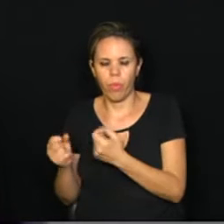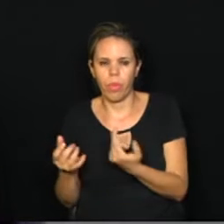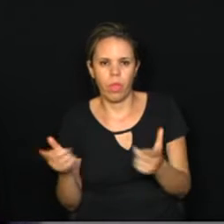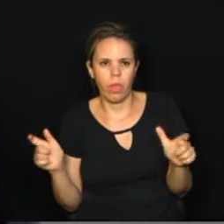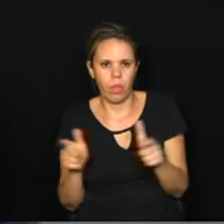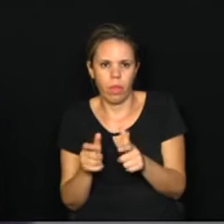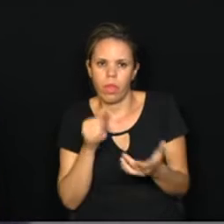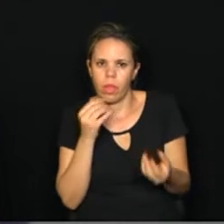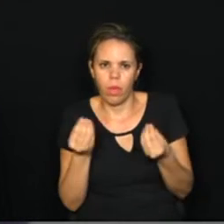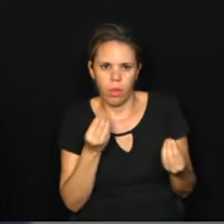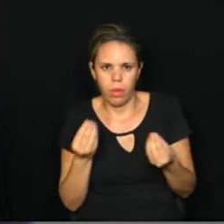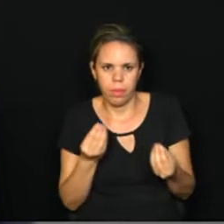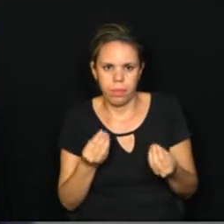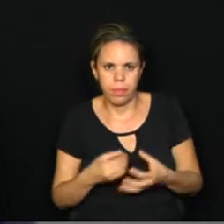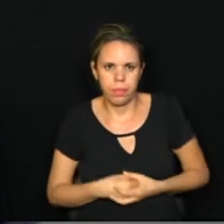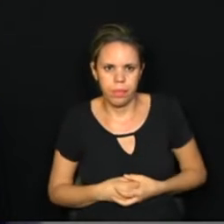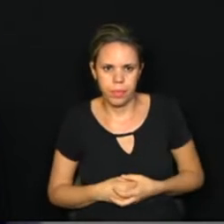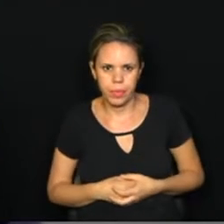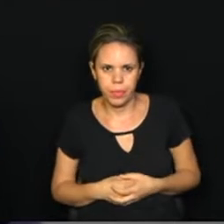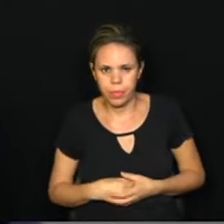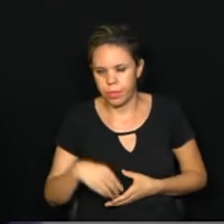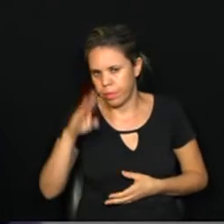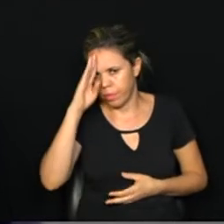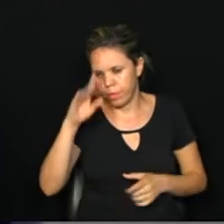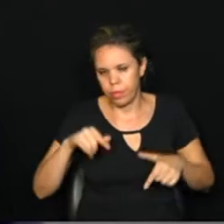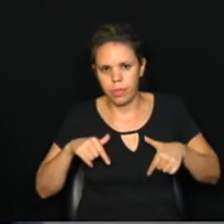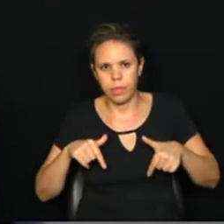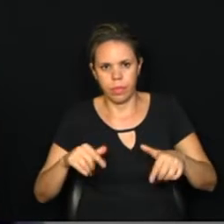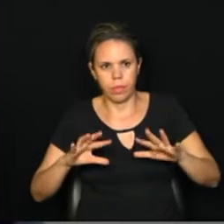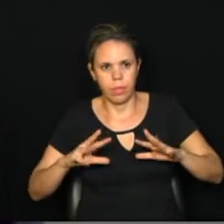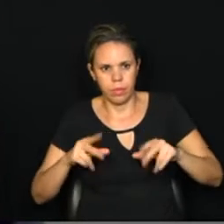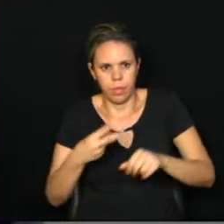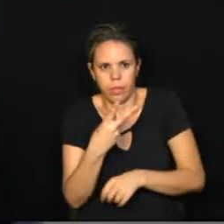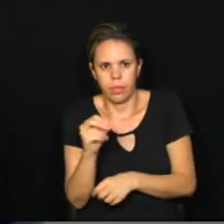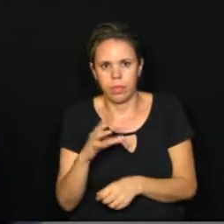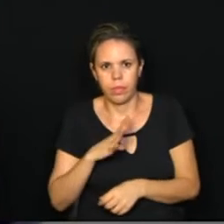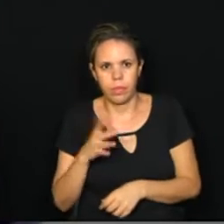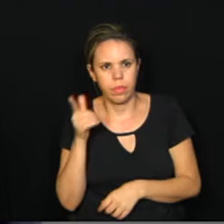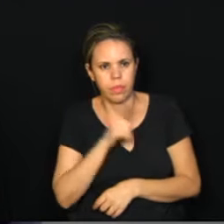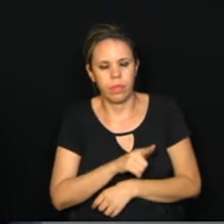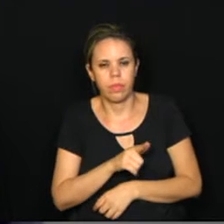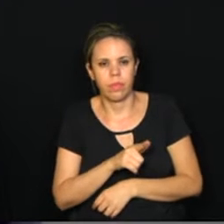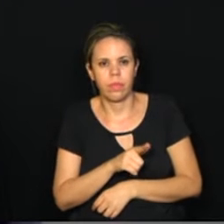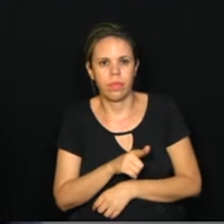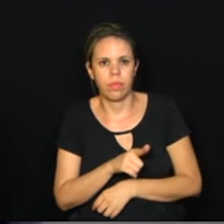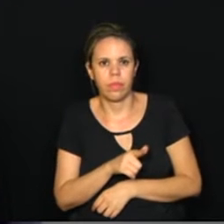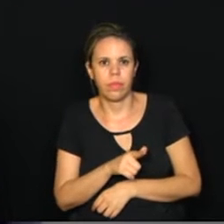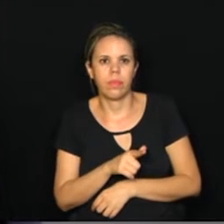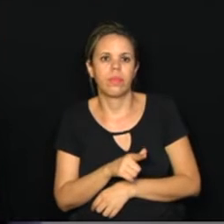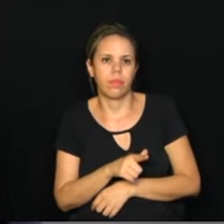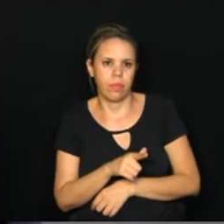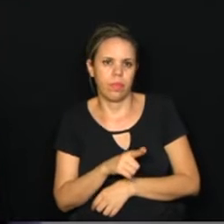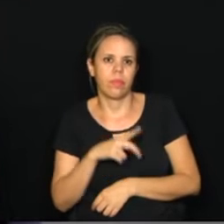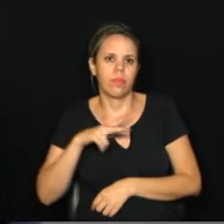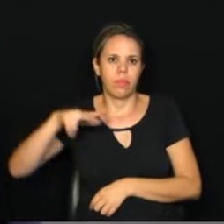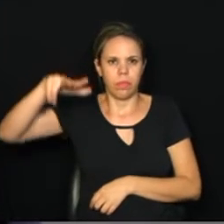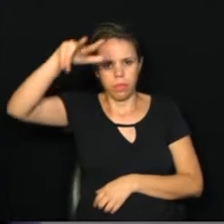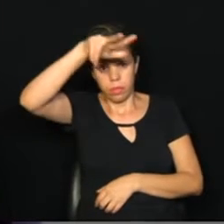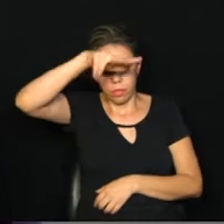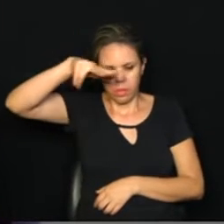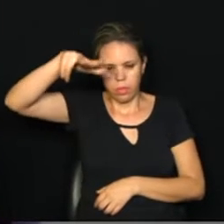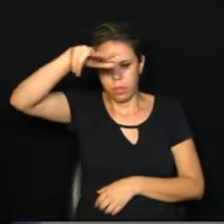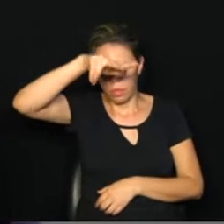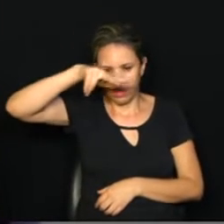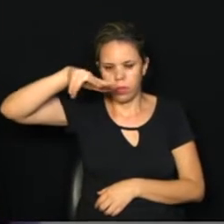minimizar. Uma das principais ações, todas as 20 cidades ganharam uma estação meteorológica, isso com apoio,